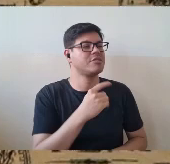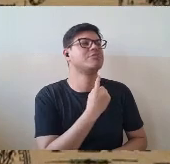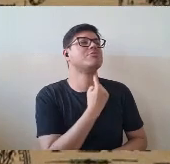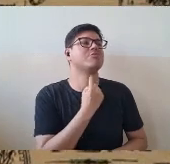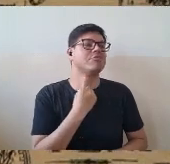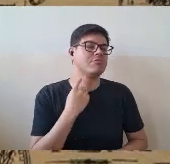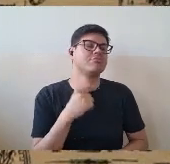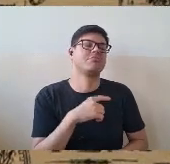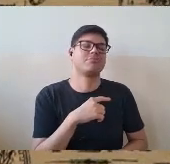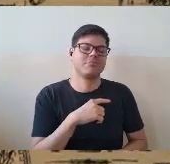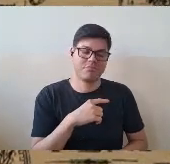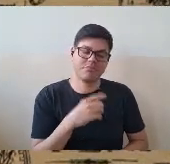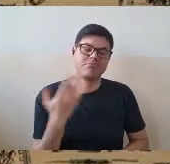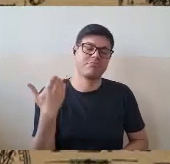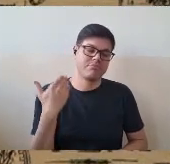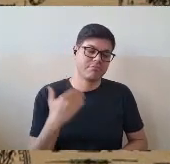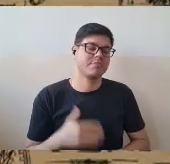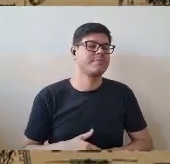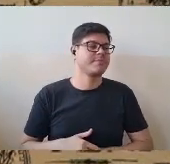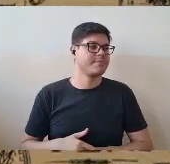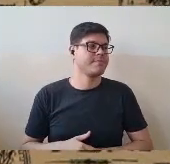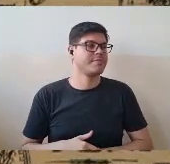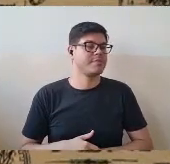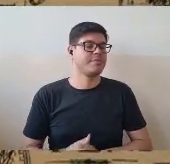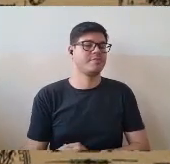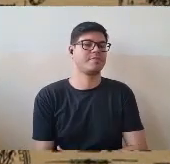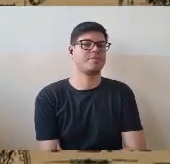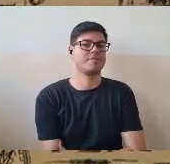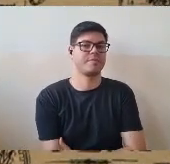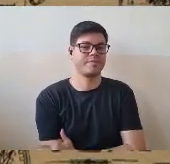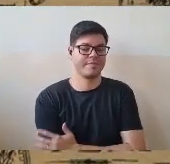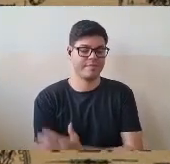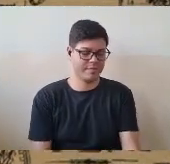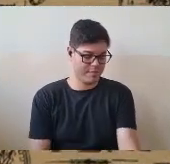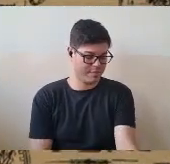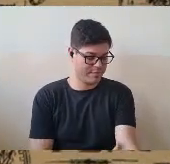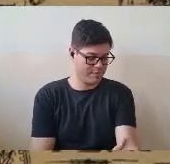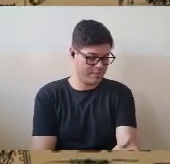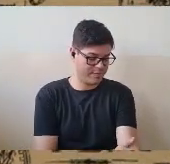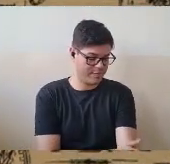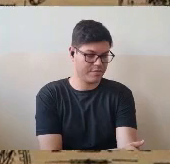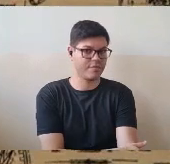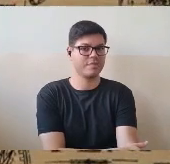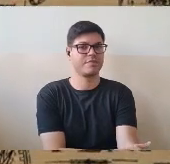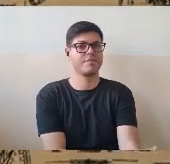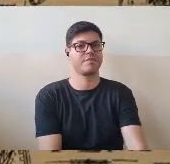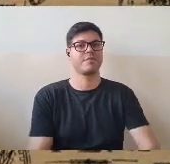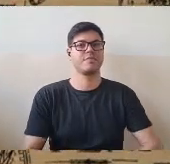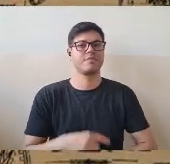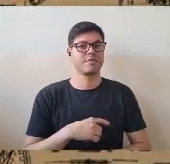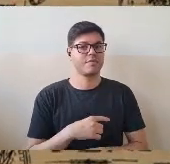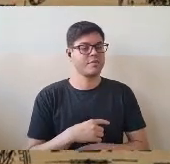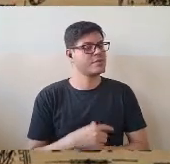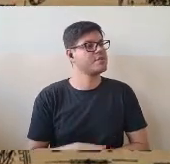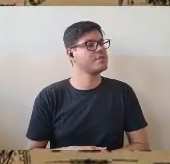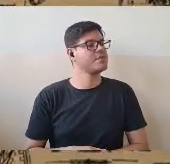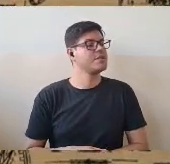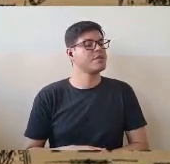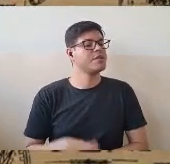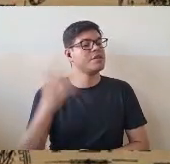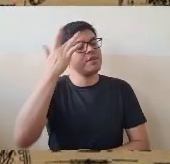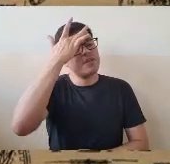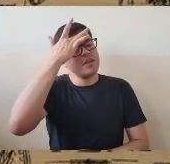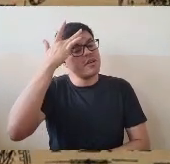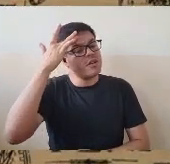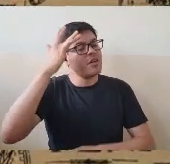né? corre risco da inverdade, né? Você me perdoe, mas existem casos que o alarme é retardado e que realmente não temos